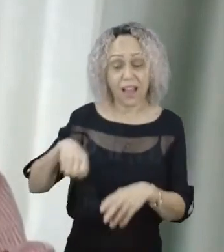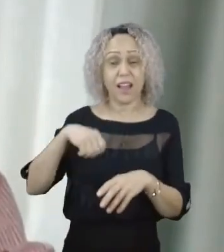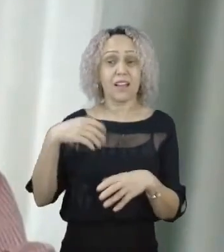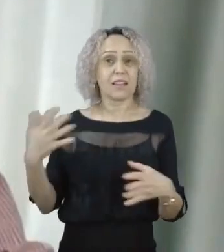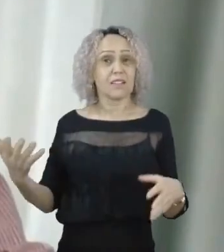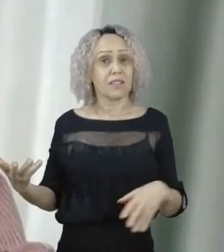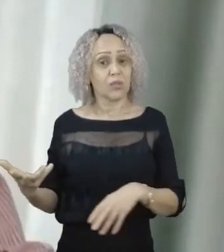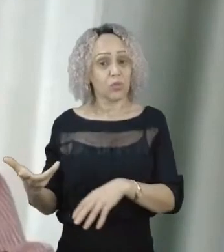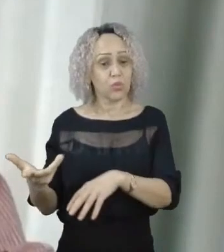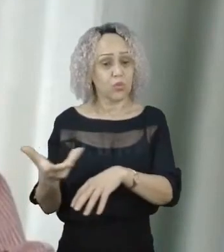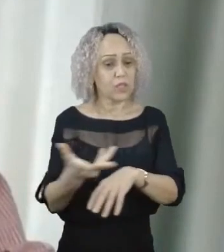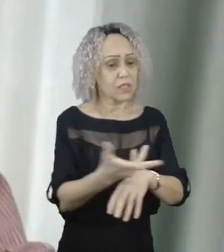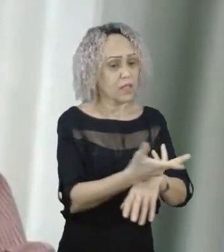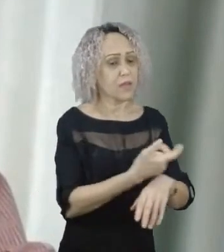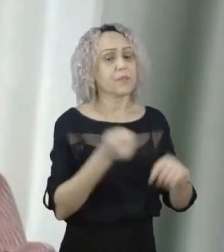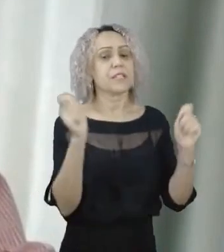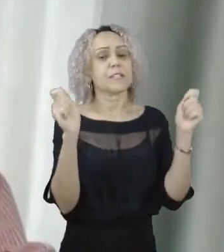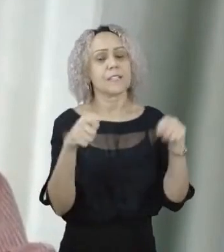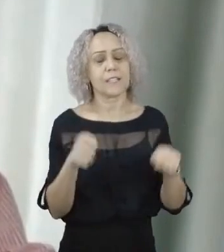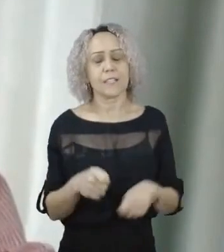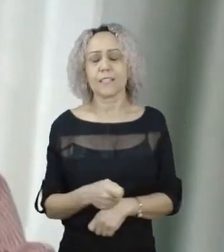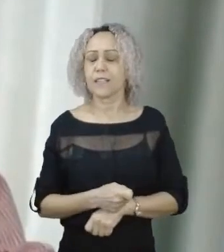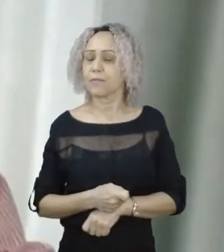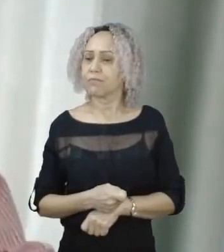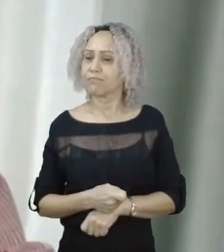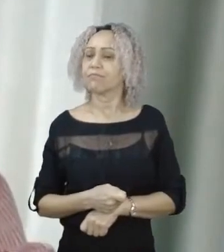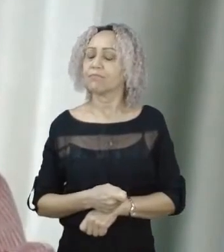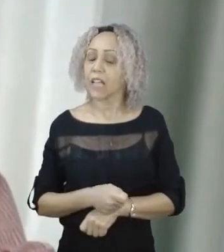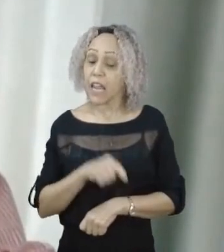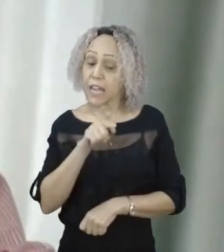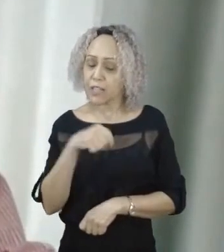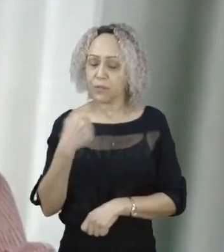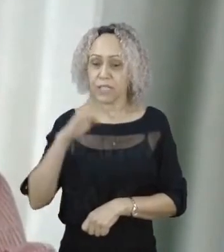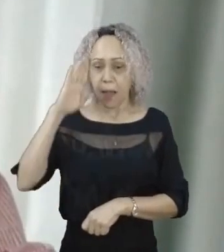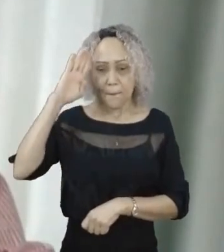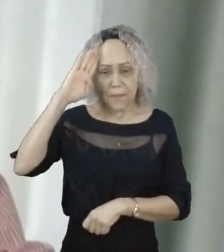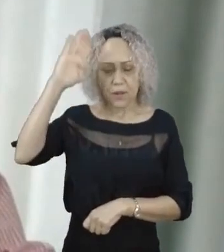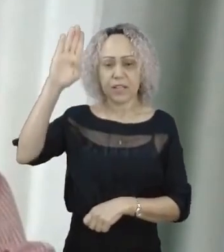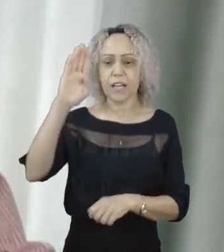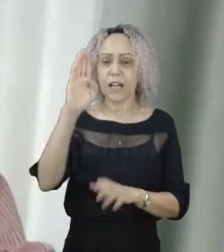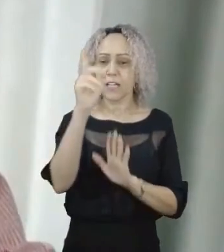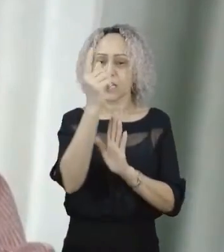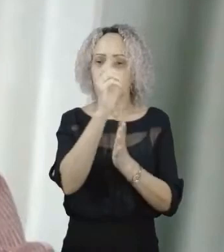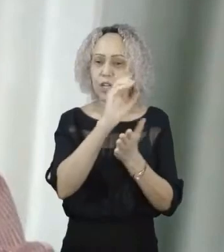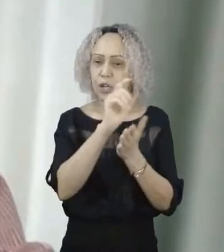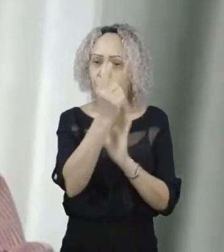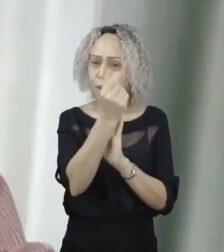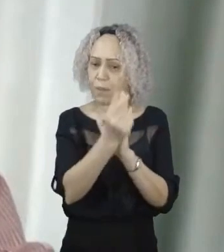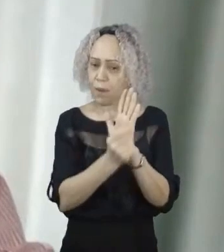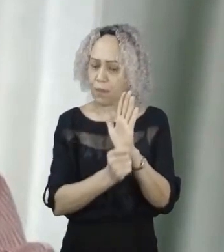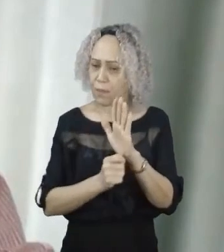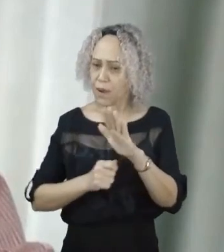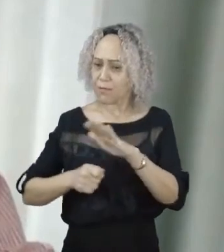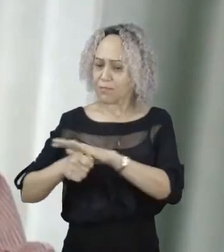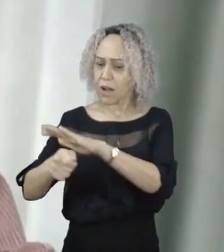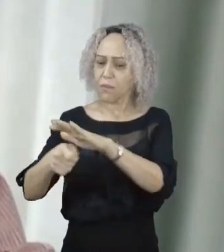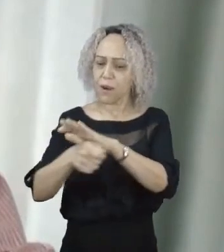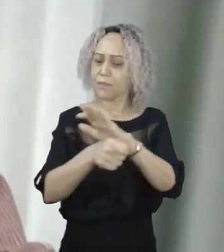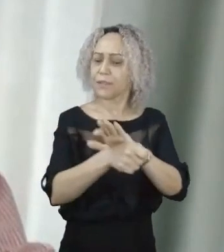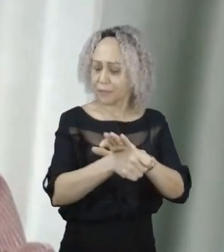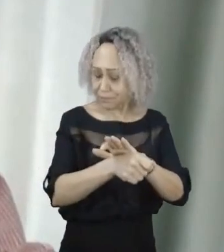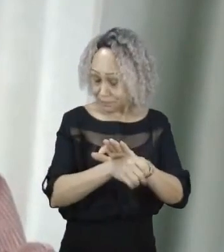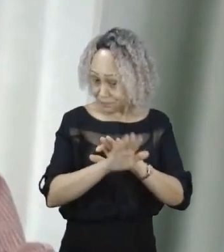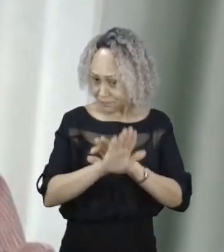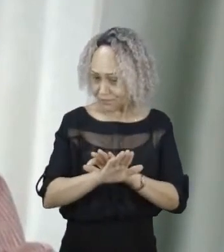isso requer investimento, isso requer prioridade orçamentária. E acho que colocar isso no PAC